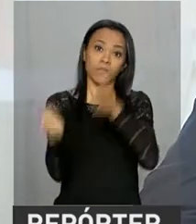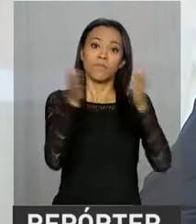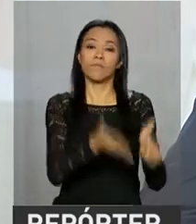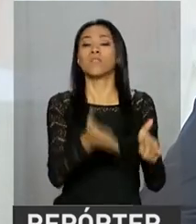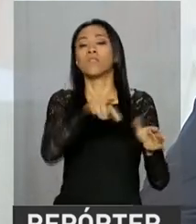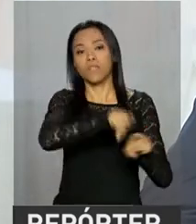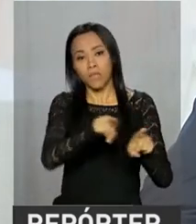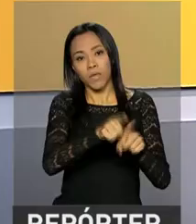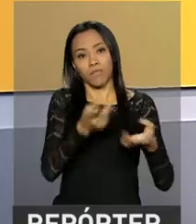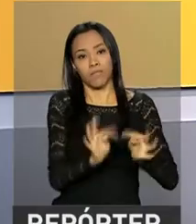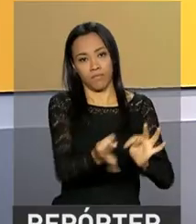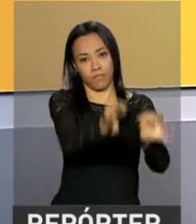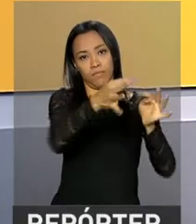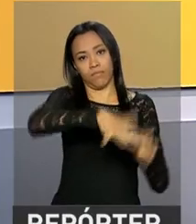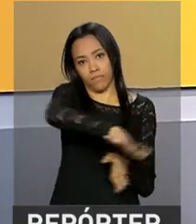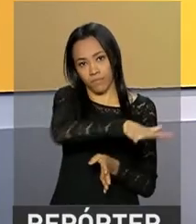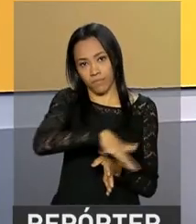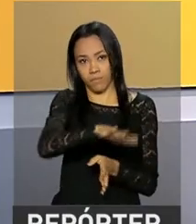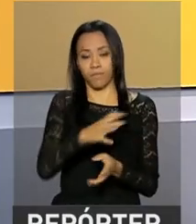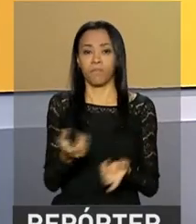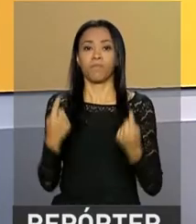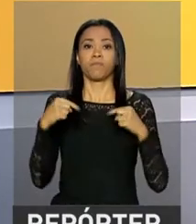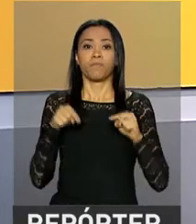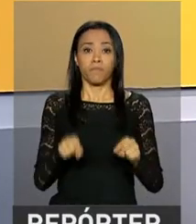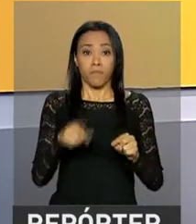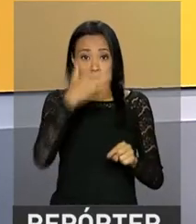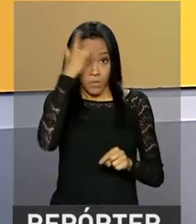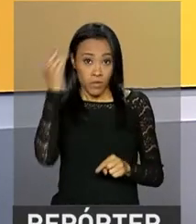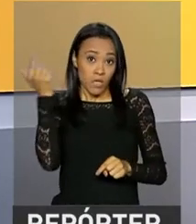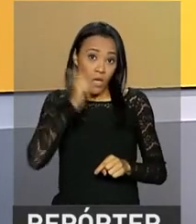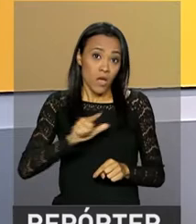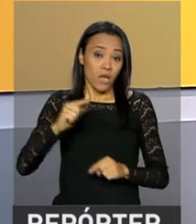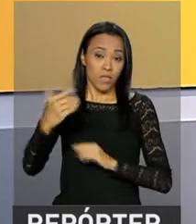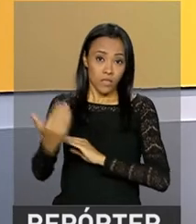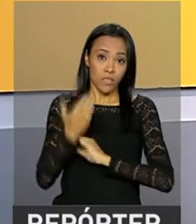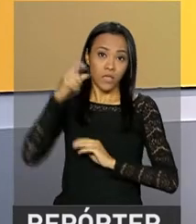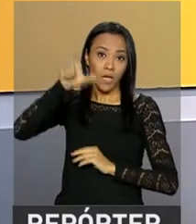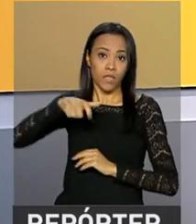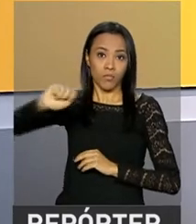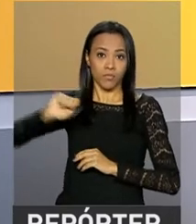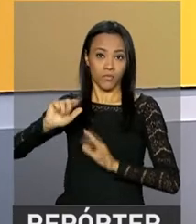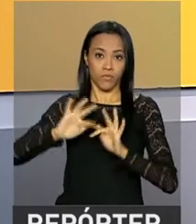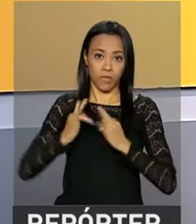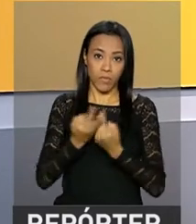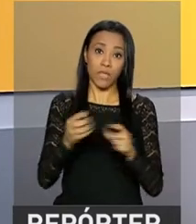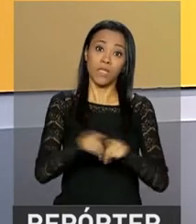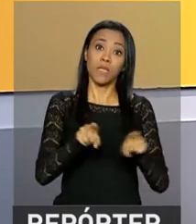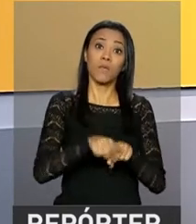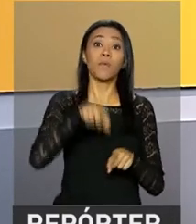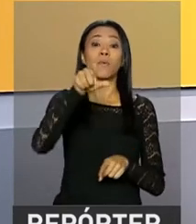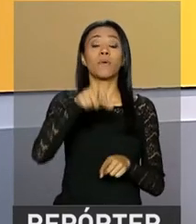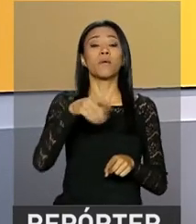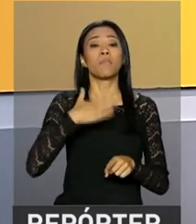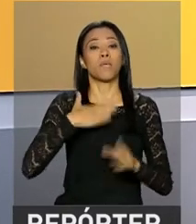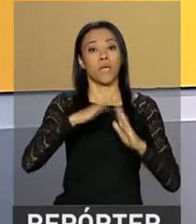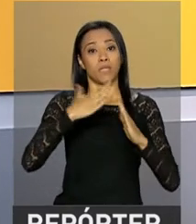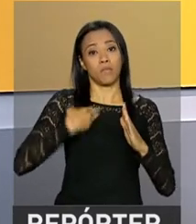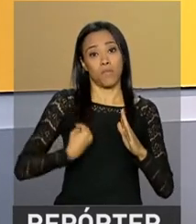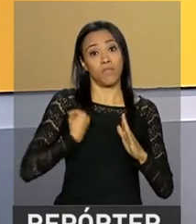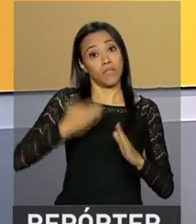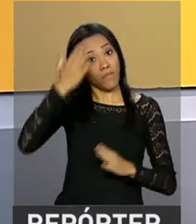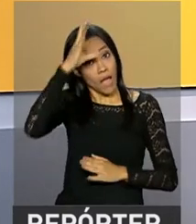eletroeletrônicos beneficiários do bolsa família e do minha casa minha vida vão aprender como usar melhor as